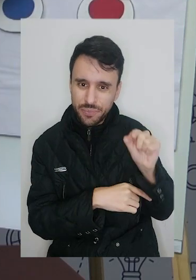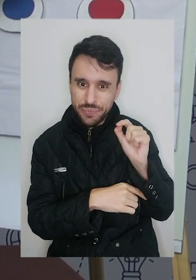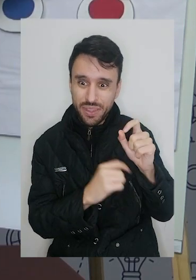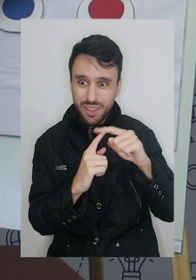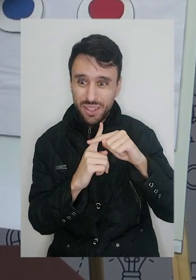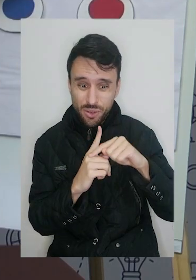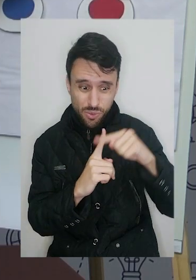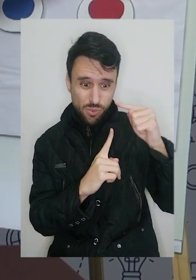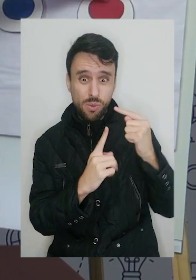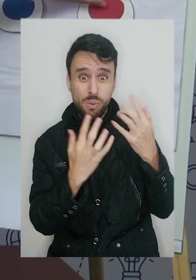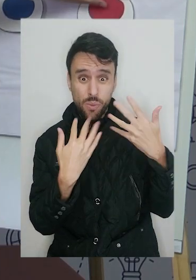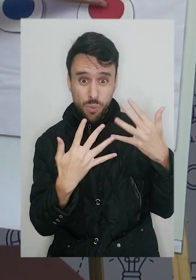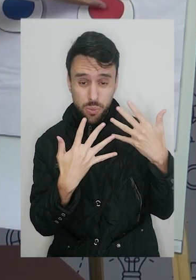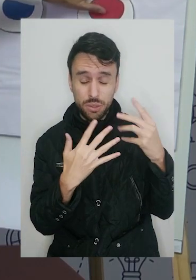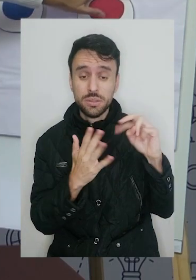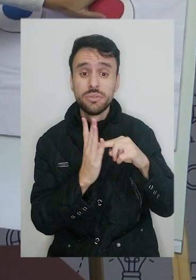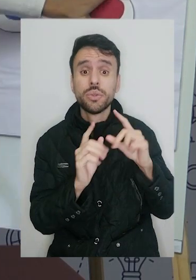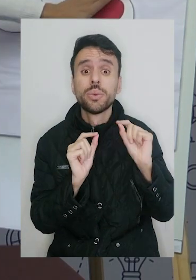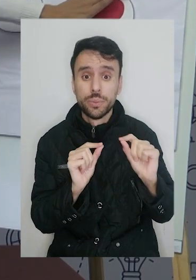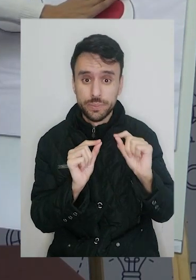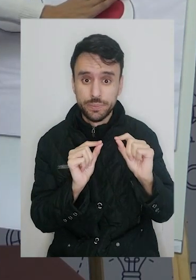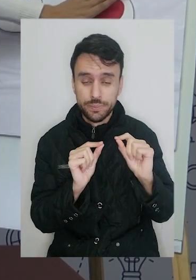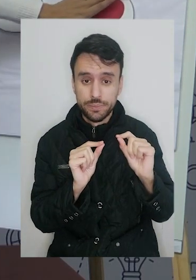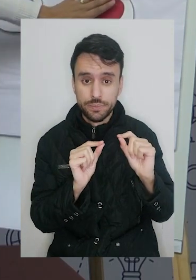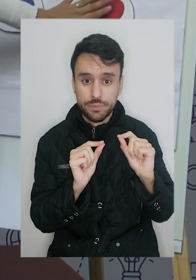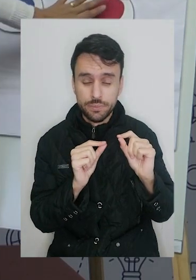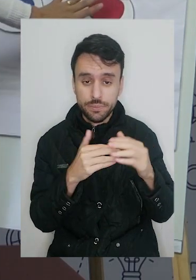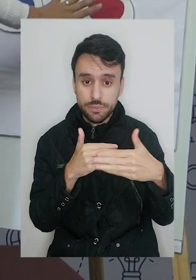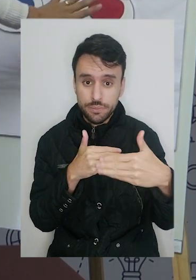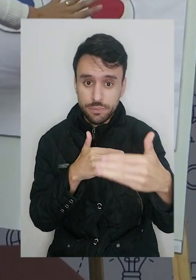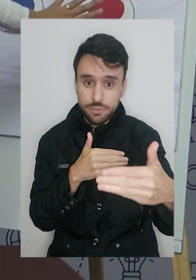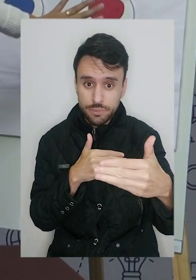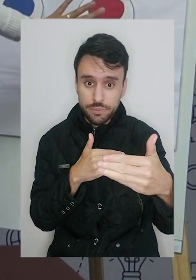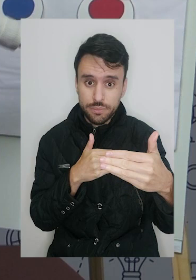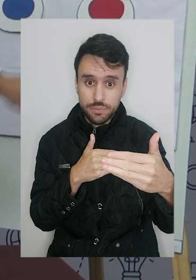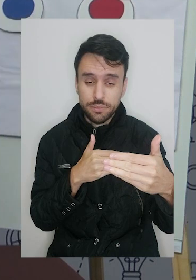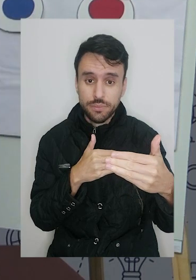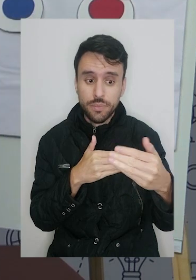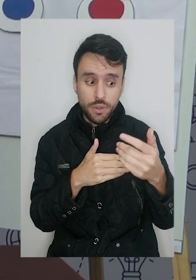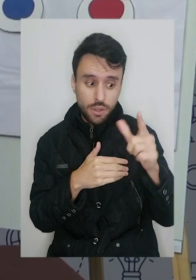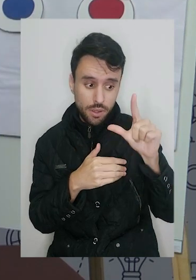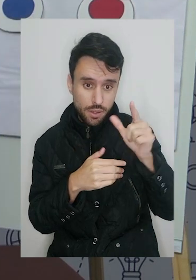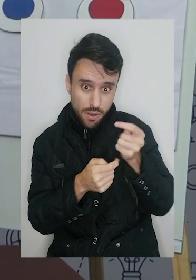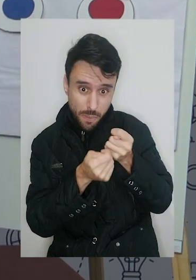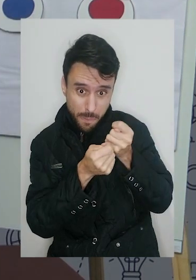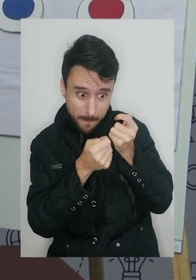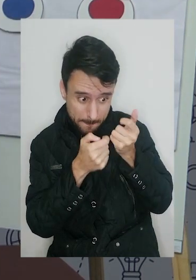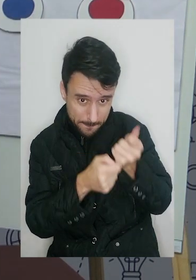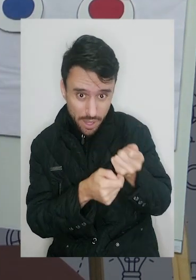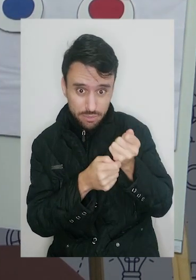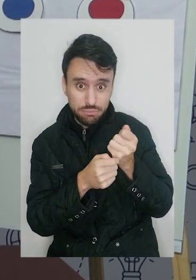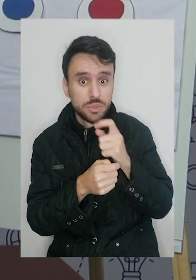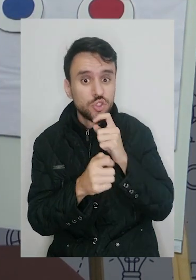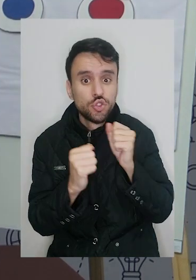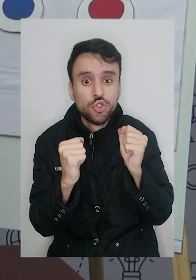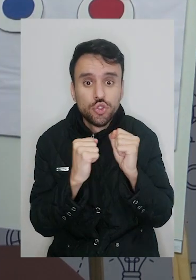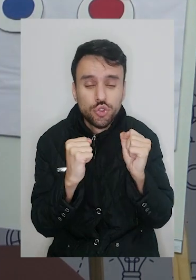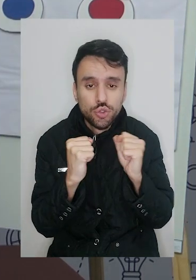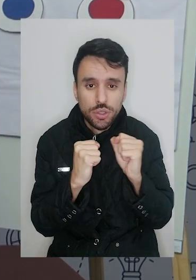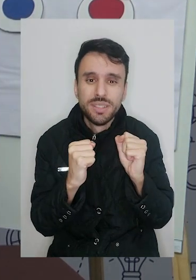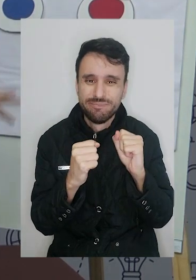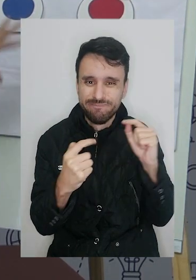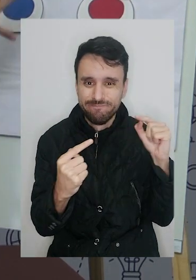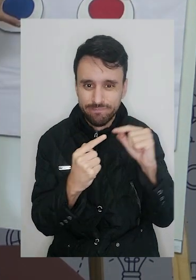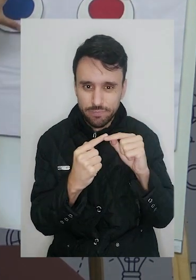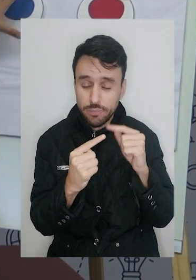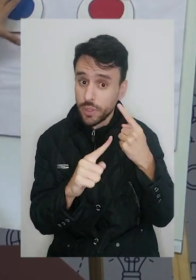está muito quente e subiu a temperatura, você vai abaixar ali o controle da temperatura da sua geladeira. E se